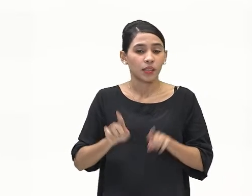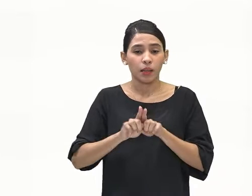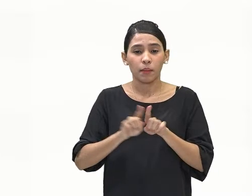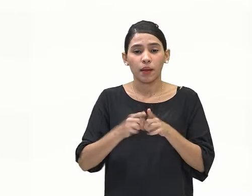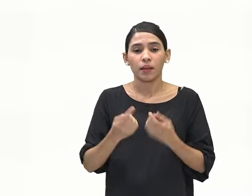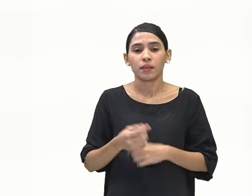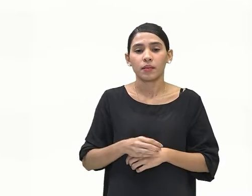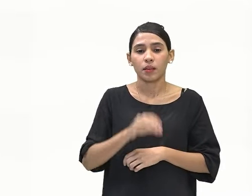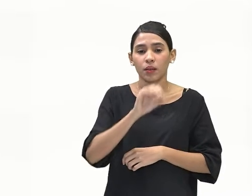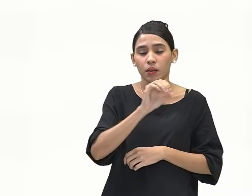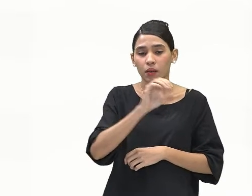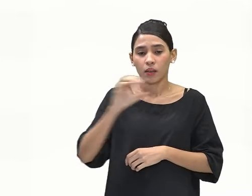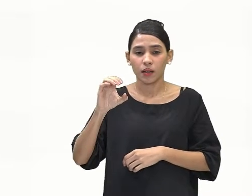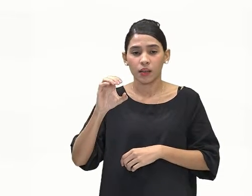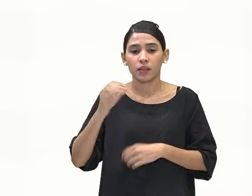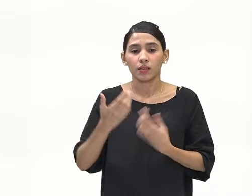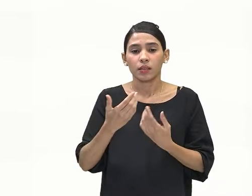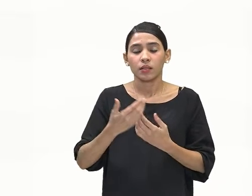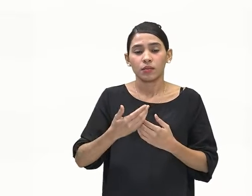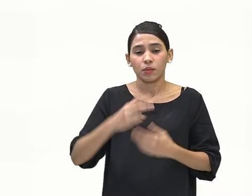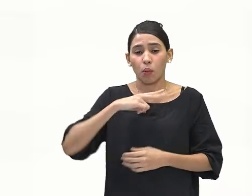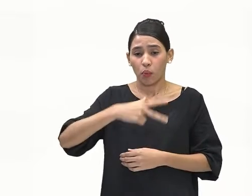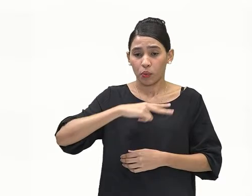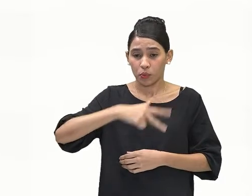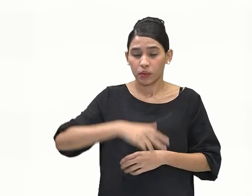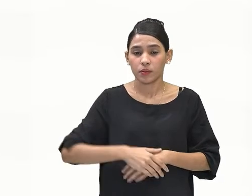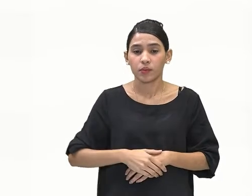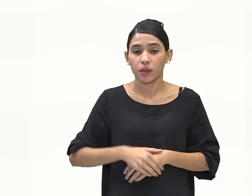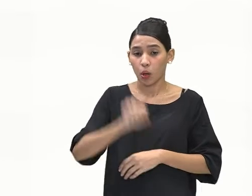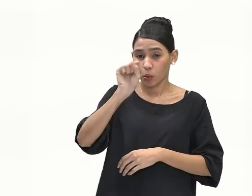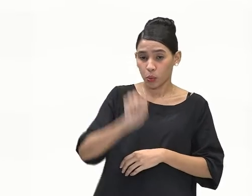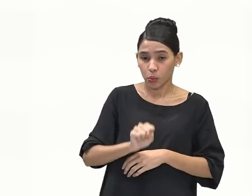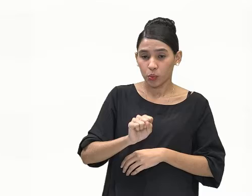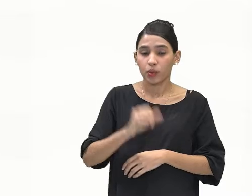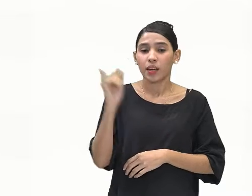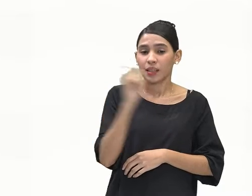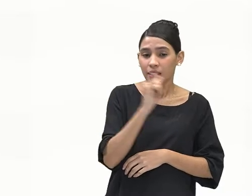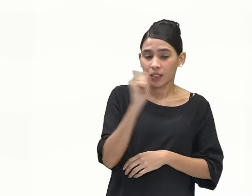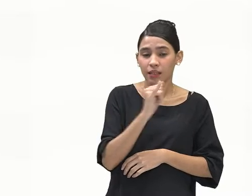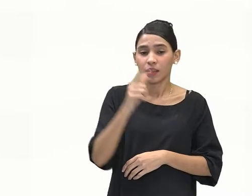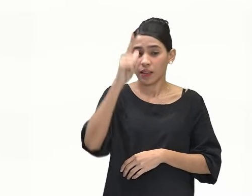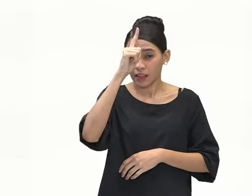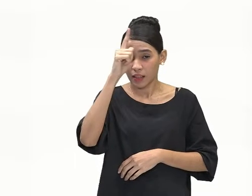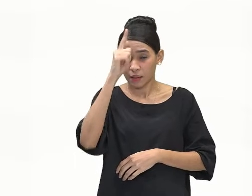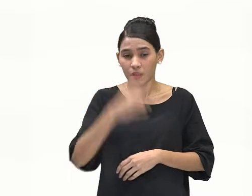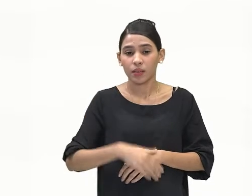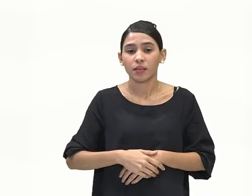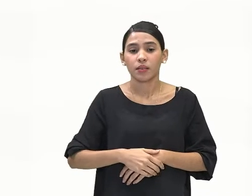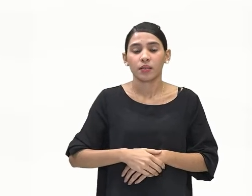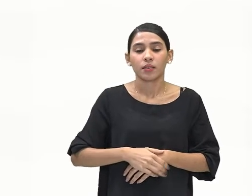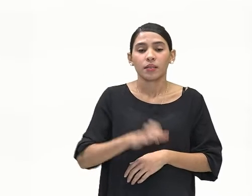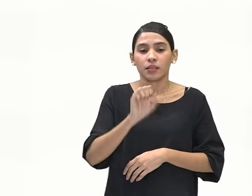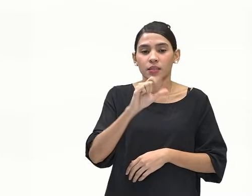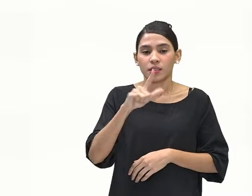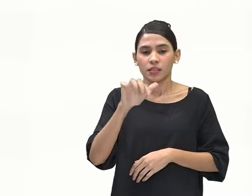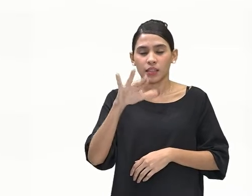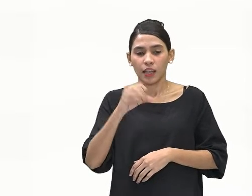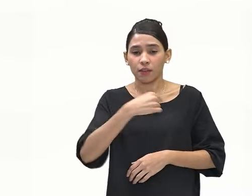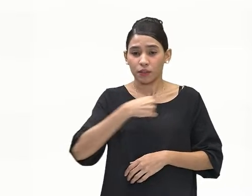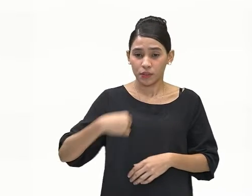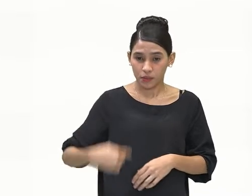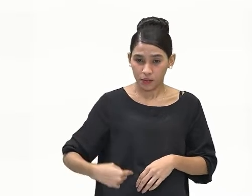centro-oeste, predominou os portugueses. No sul, italianos, alemães, eslavos e também os